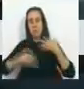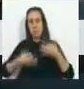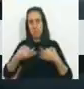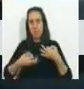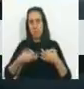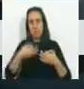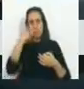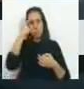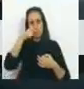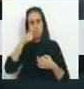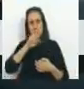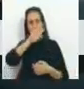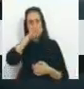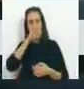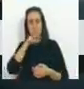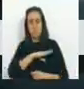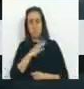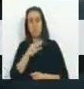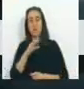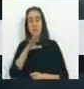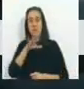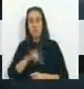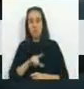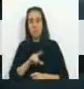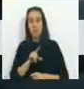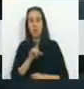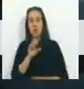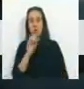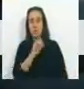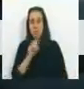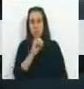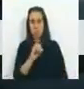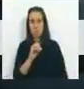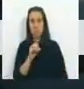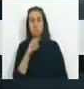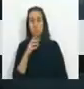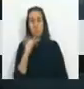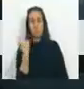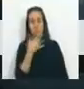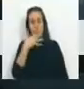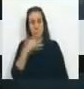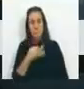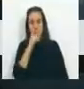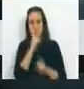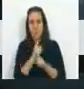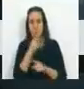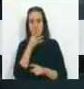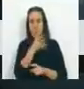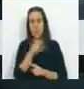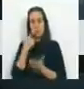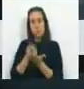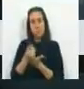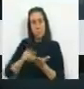Lisboa, da Comarca de Lisboa Norte, da Comarca, que todos são unânimes em dizer que o mapa judiciário conseguiu